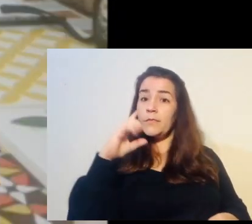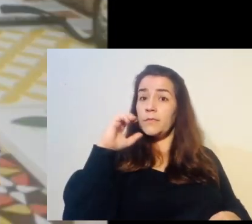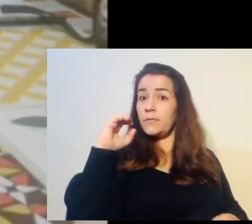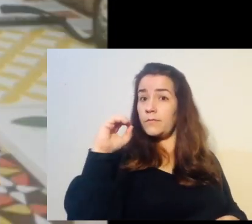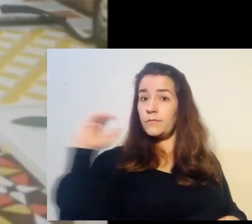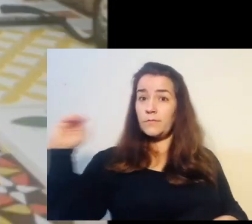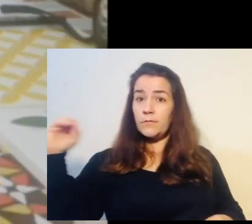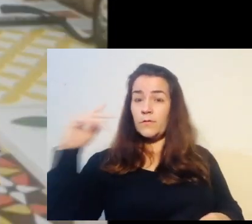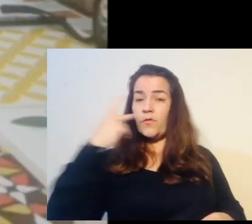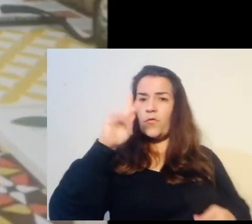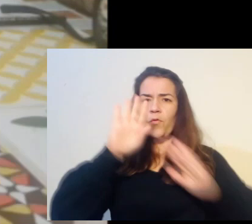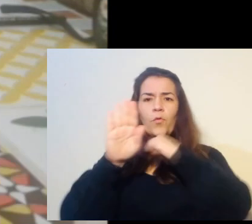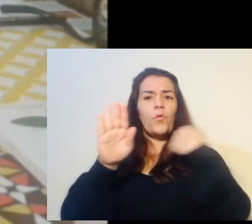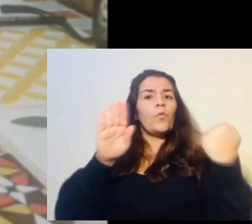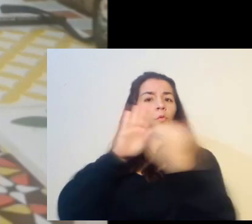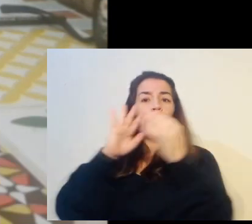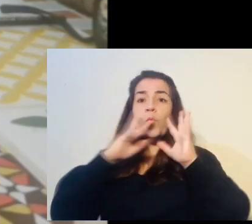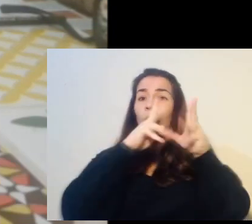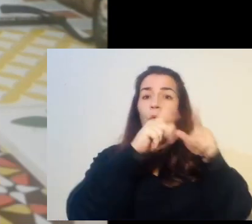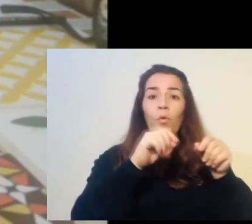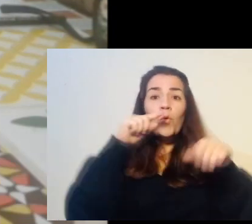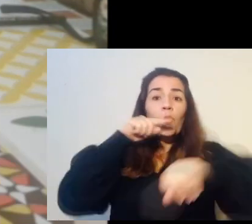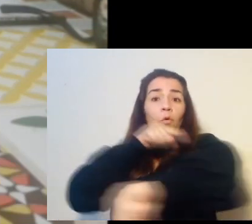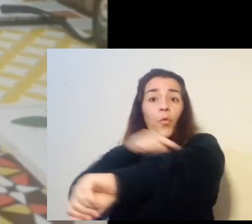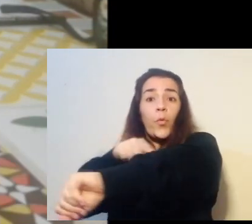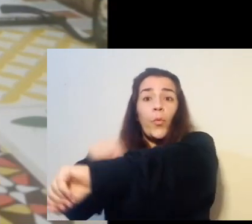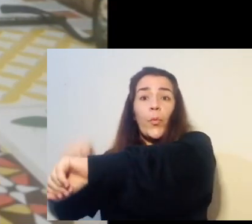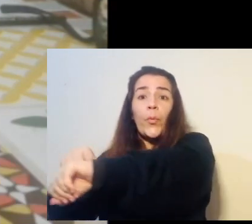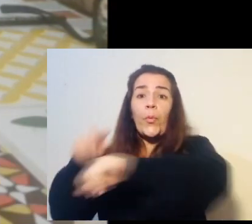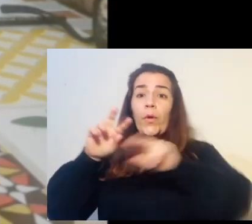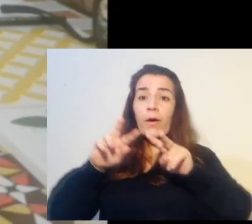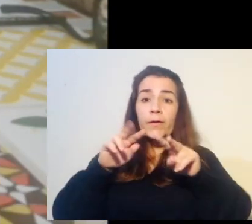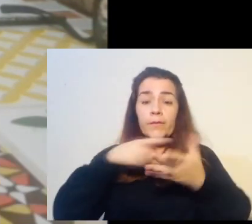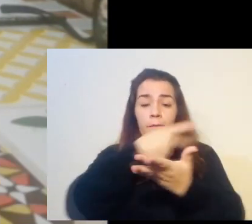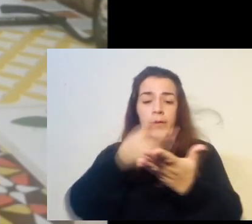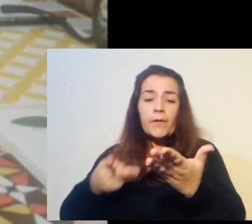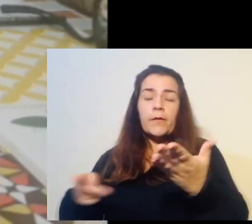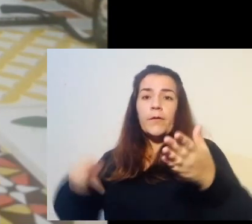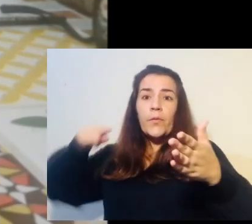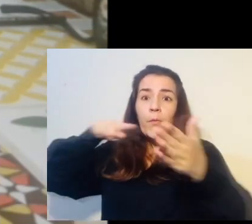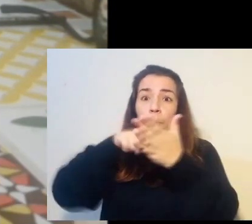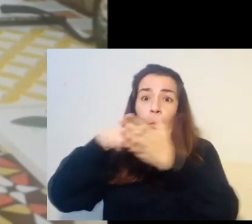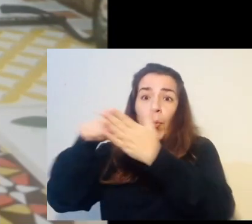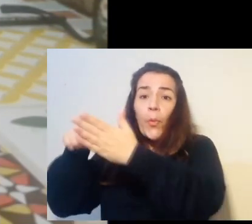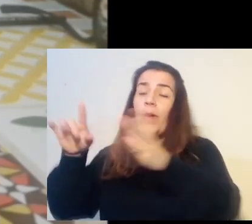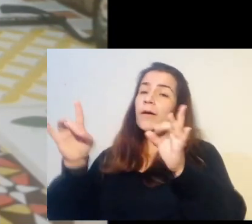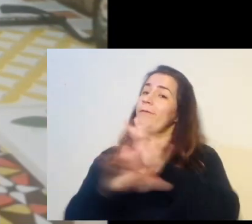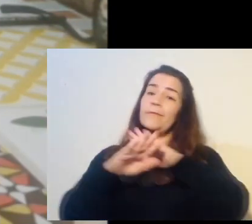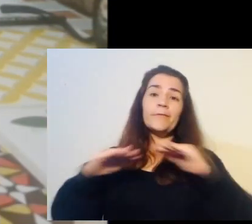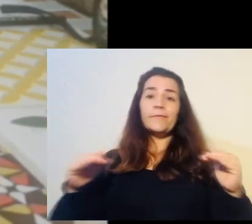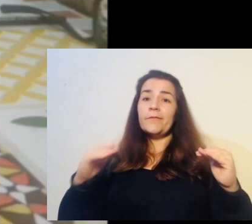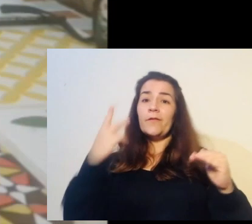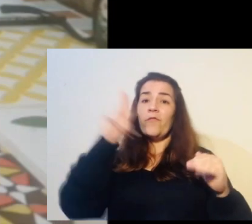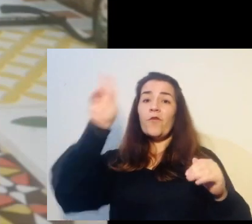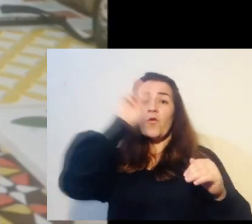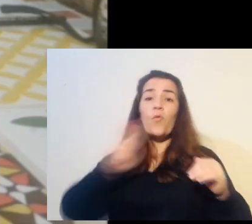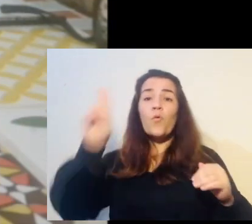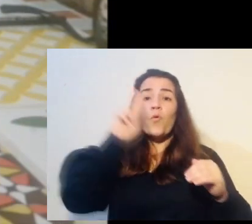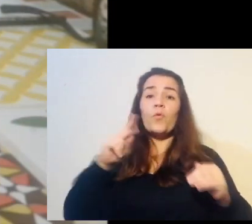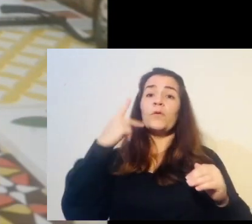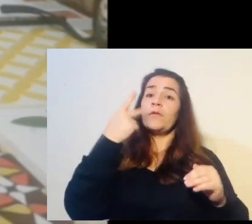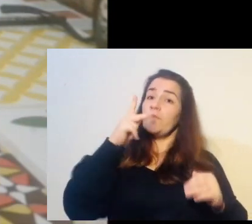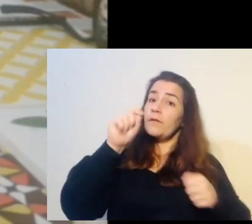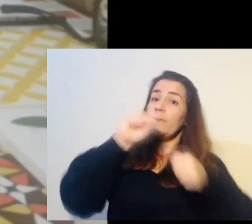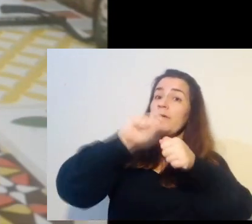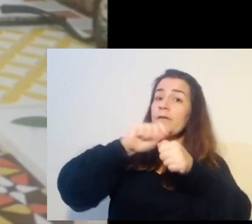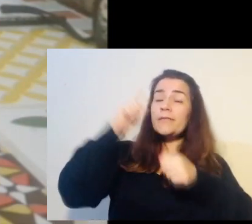100%, todos os outros furos, desenhar e furar. E aí o nosso instrumento está pronto para ser usado, e